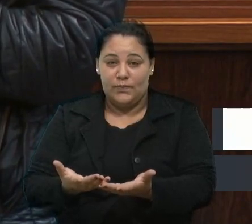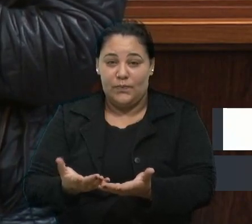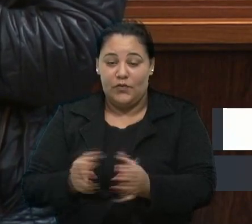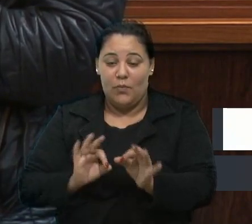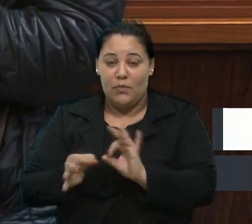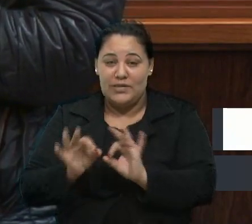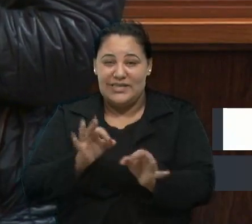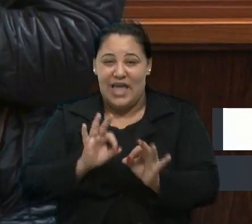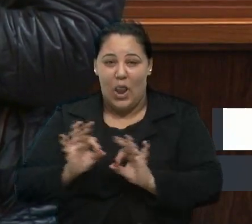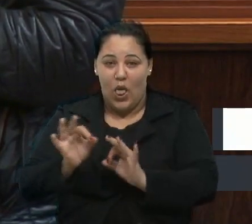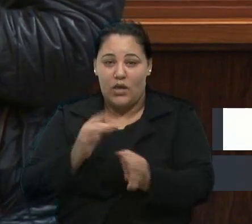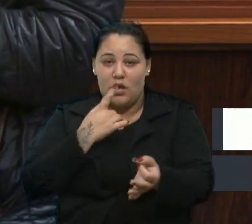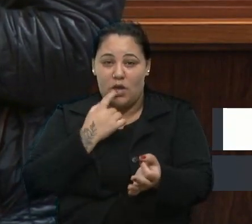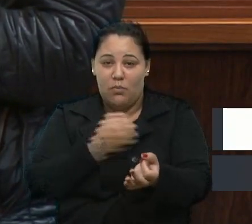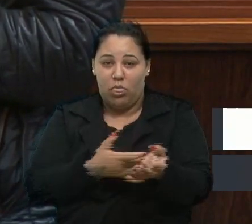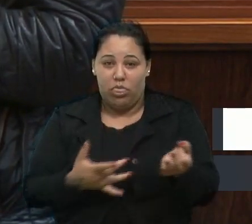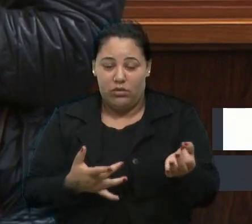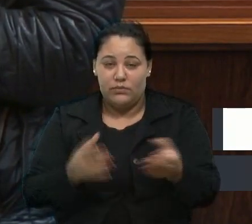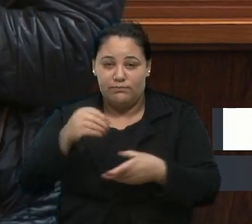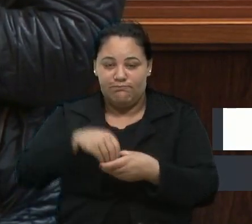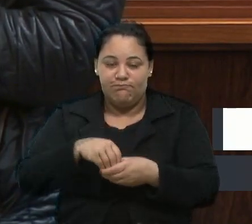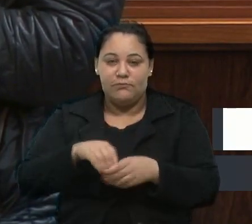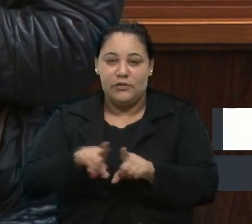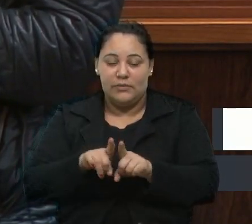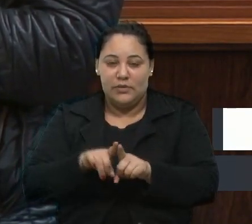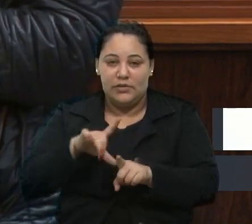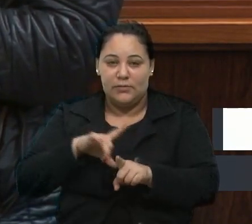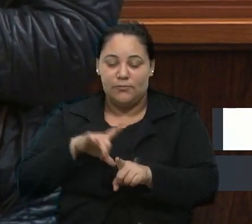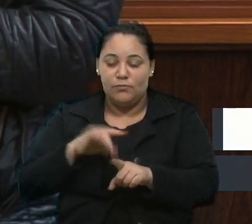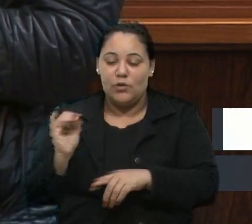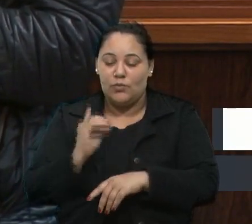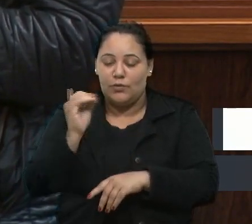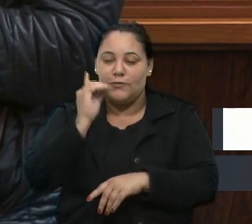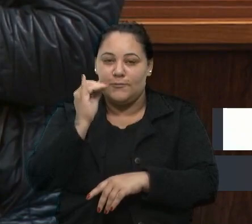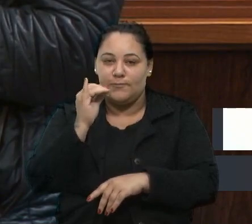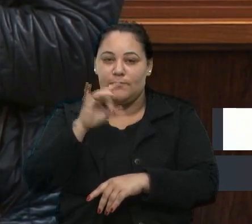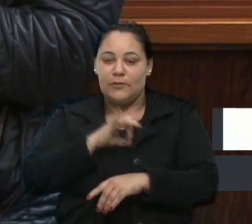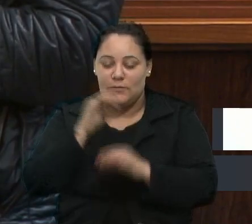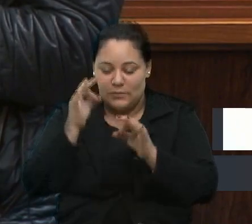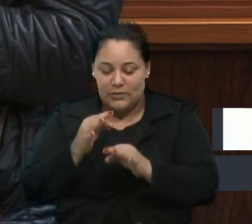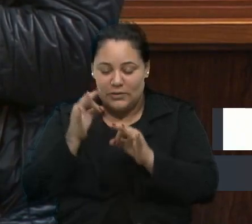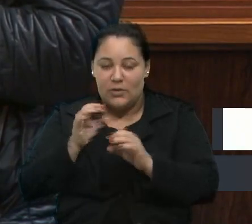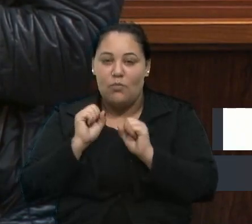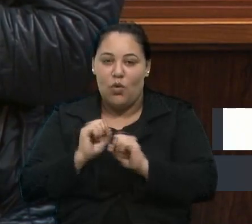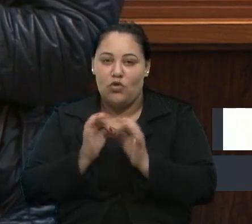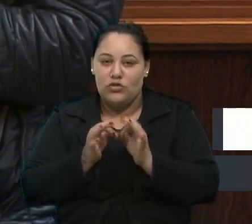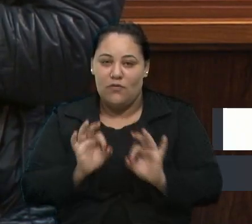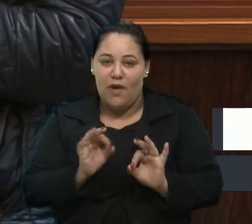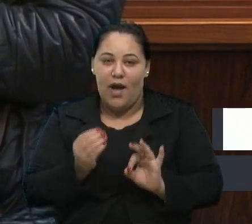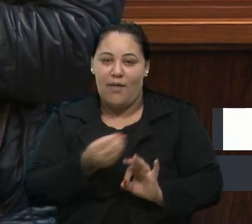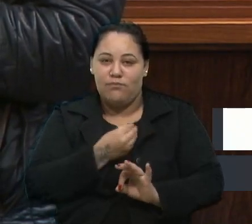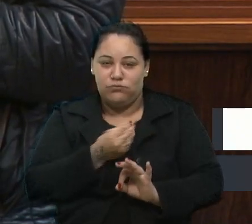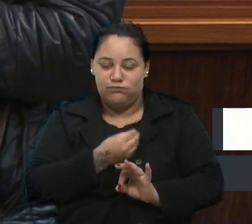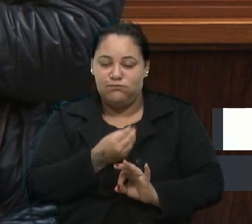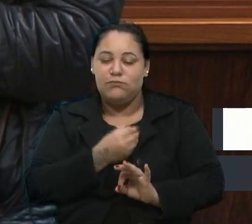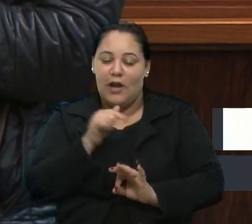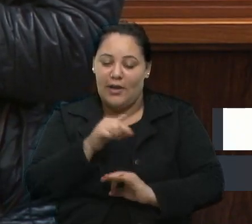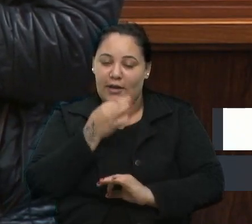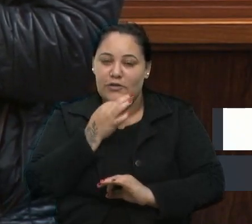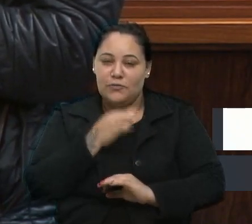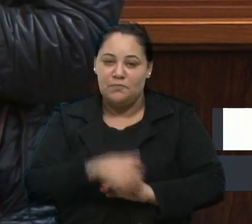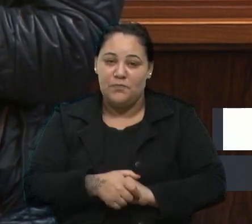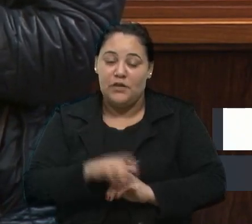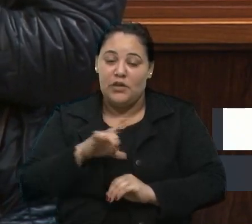terá um significado e uma importância muito grande e com certeza poderá salvar muitas vidas. Então, eu